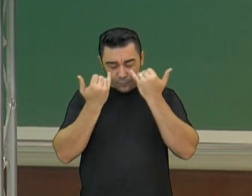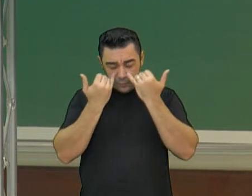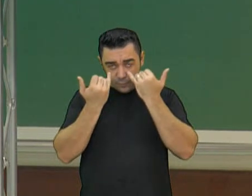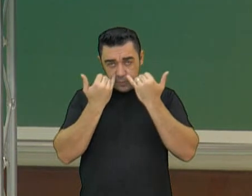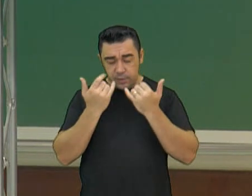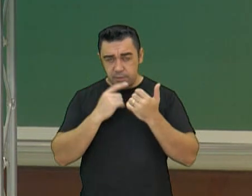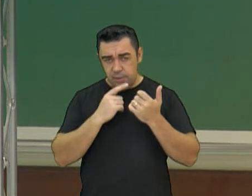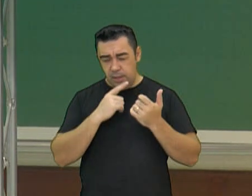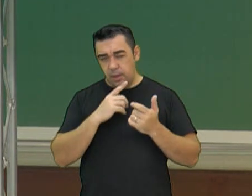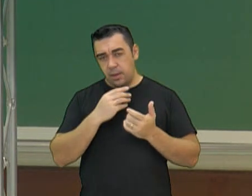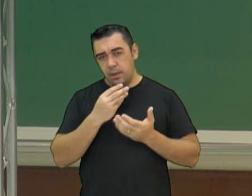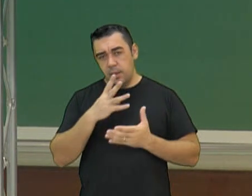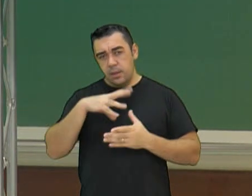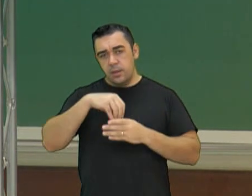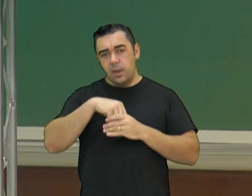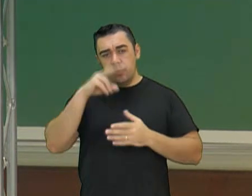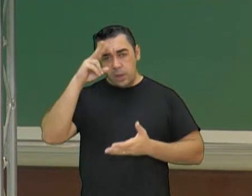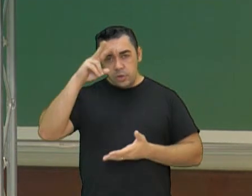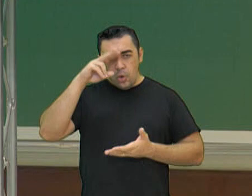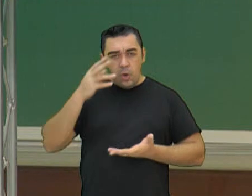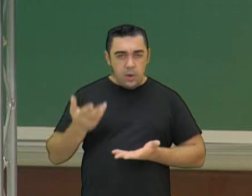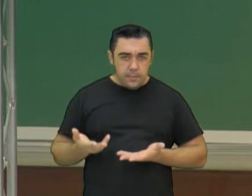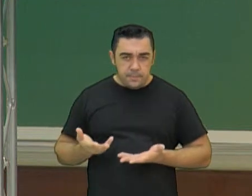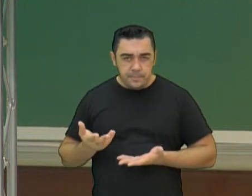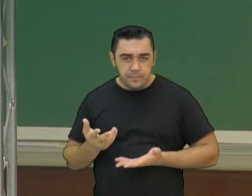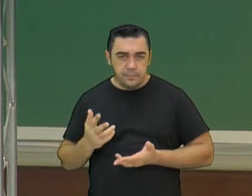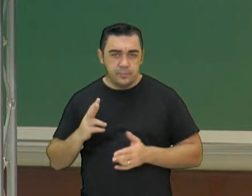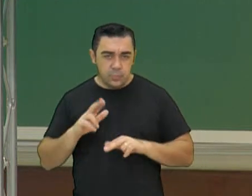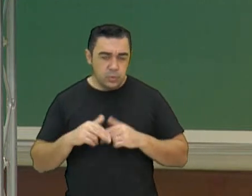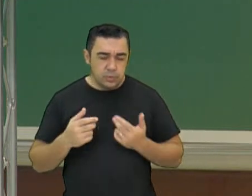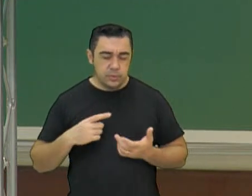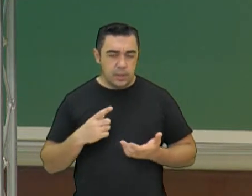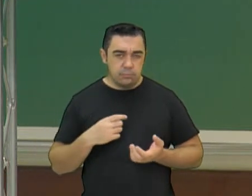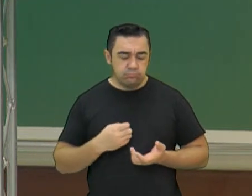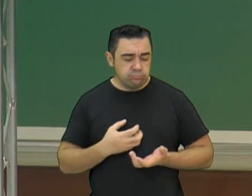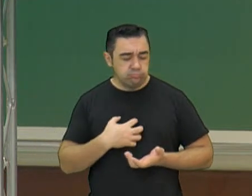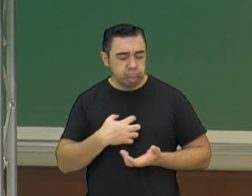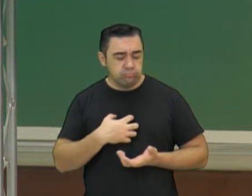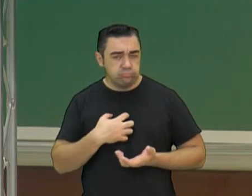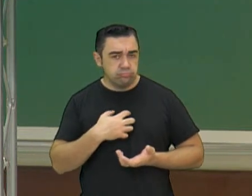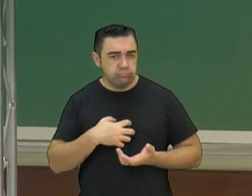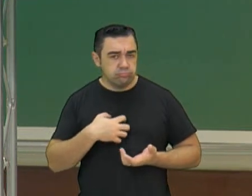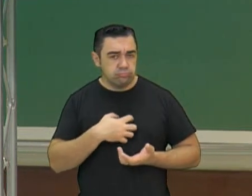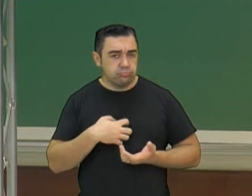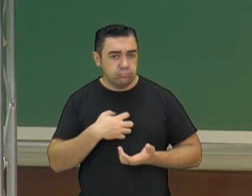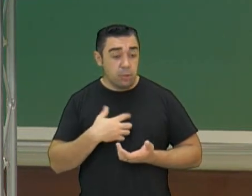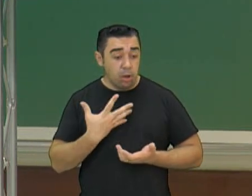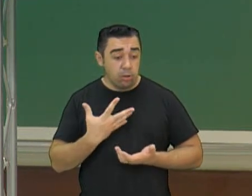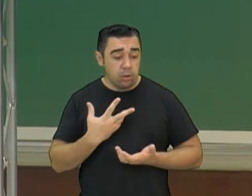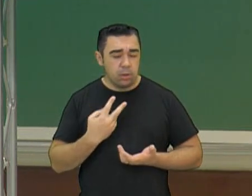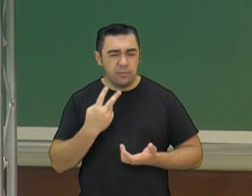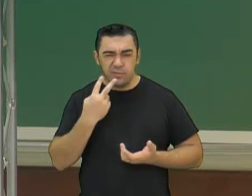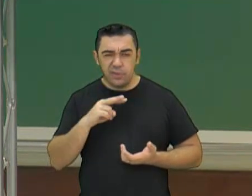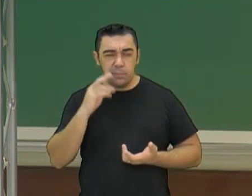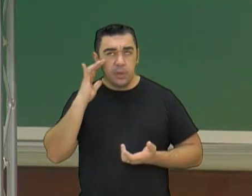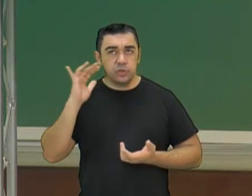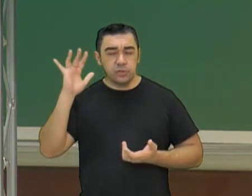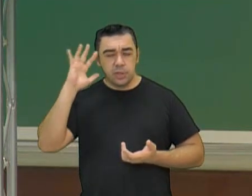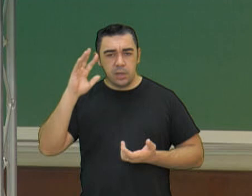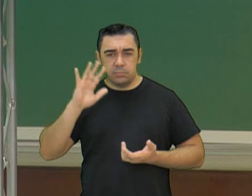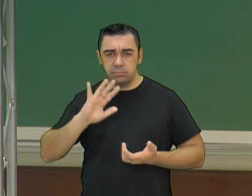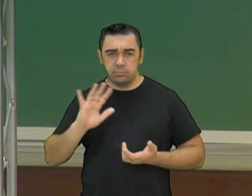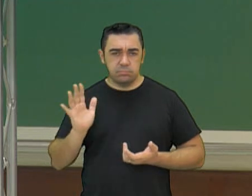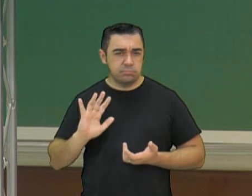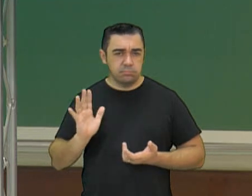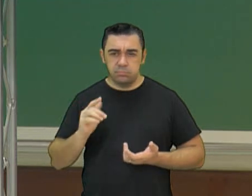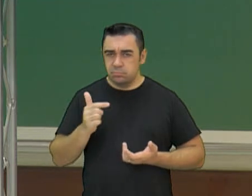alguns elementos composicionais, né, que provocam no leitor, que sensibilizam ele para imaginar, para desenvolver